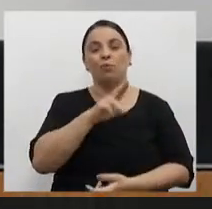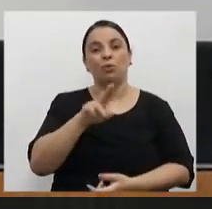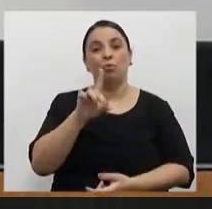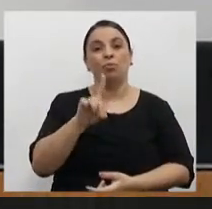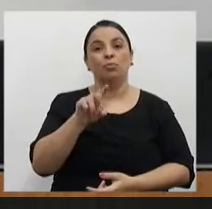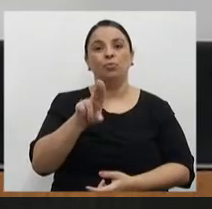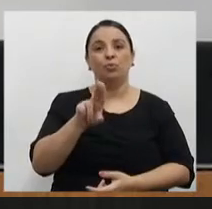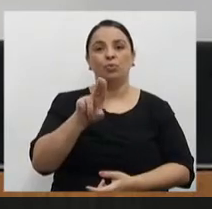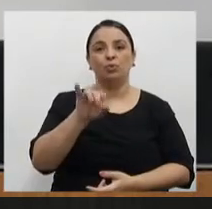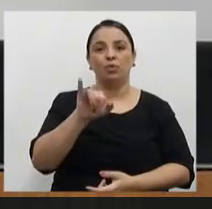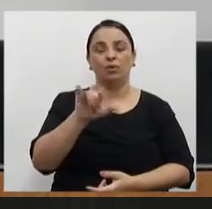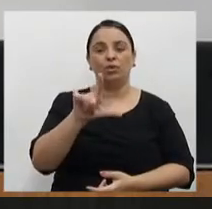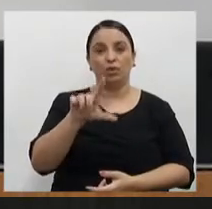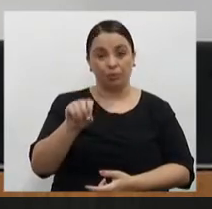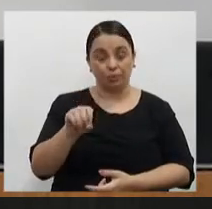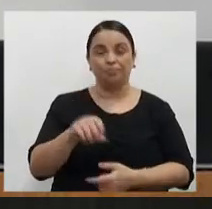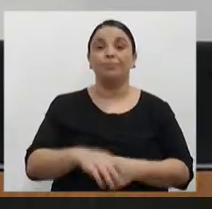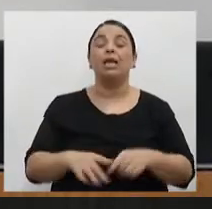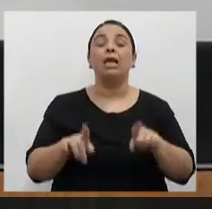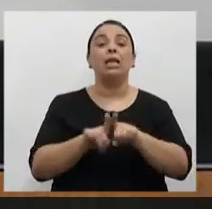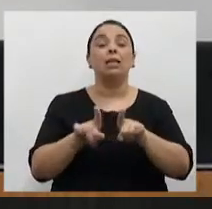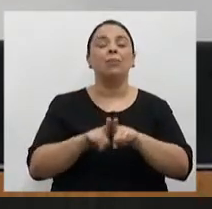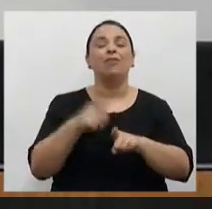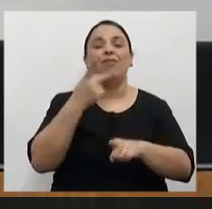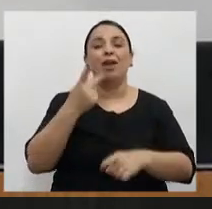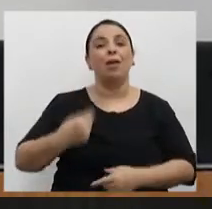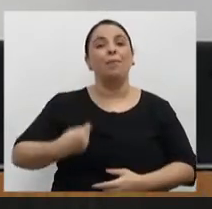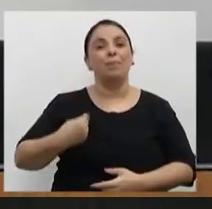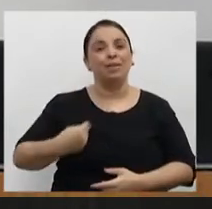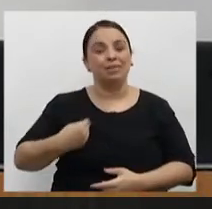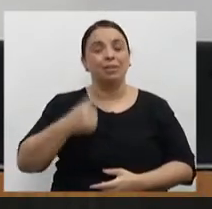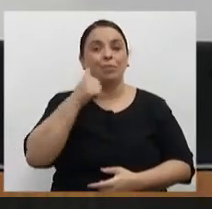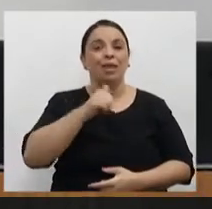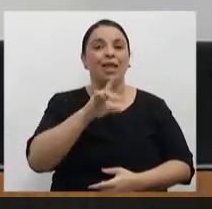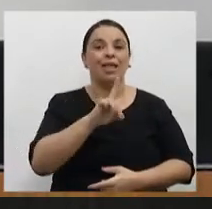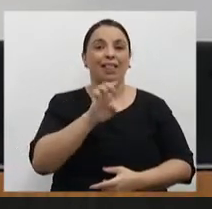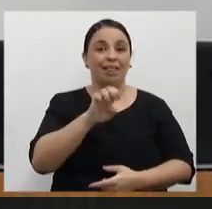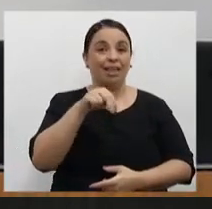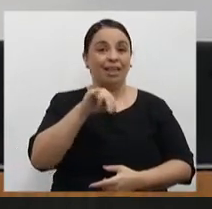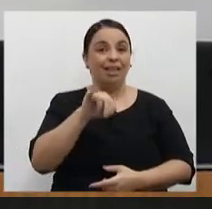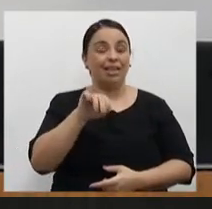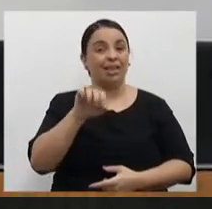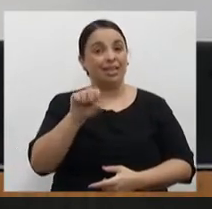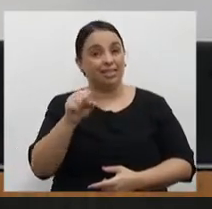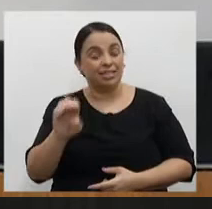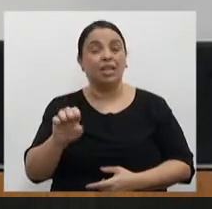também da Denise Silva, de Santos Dumont, e também do Elton Lino Mendes,